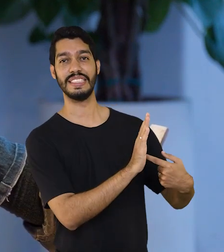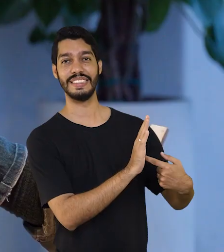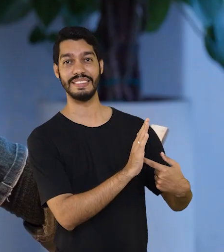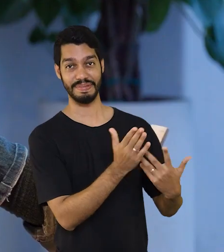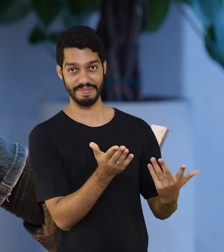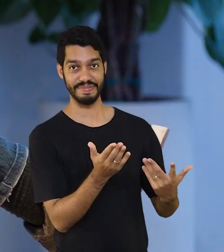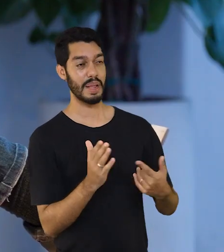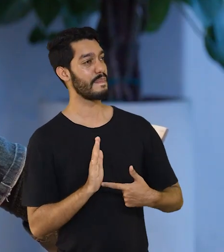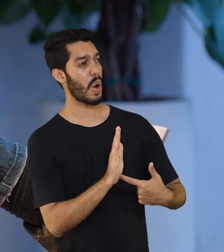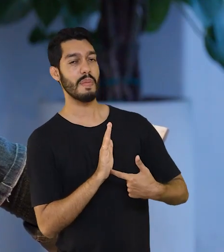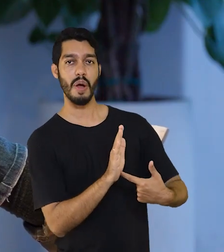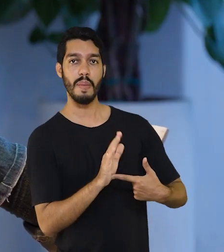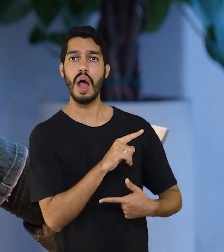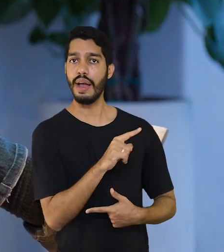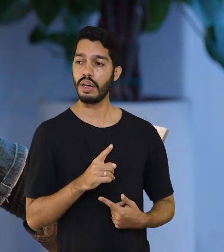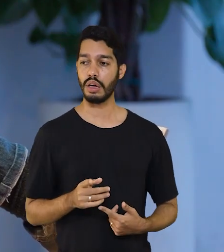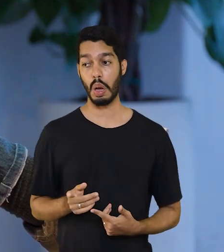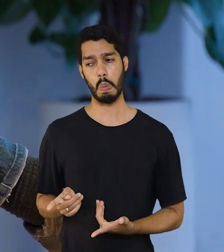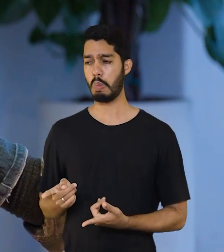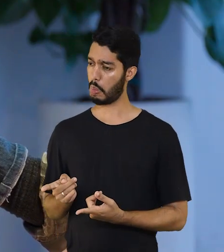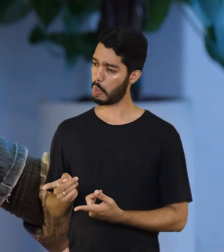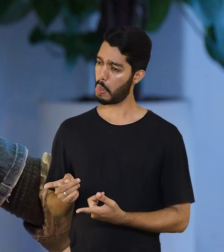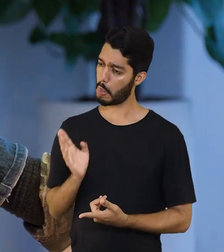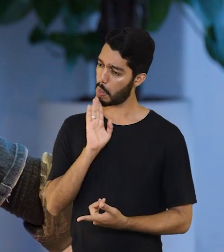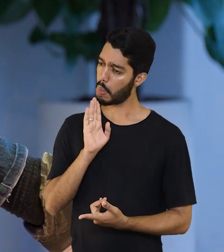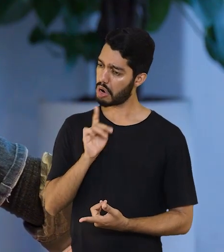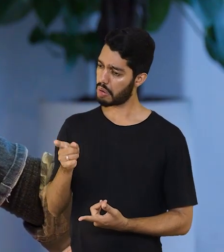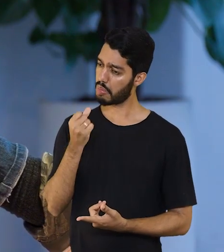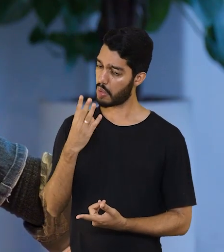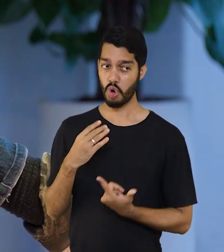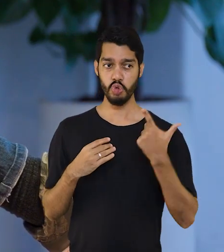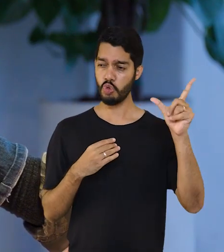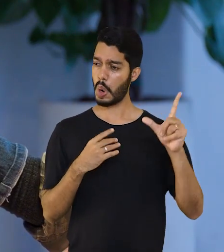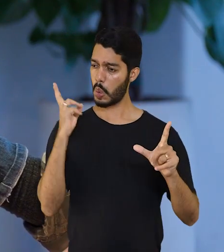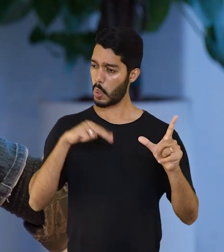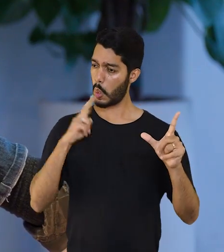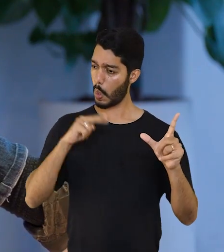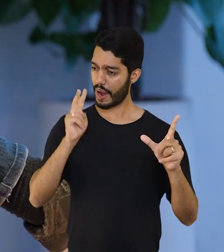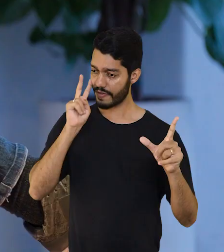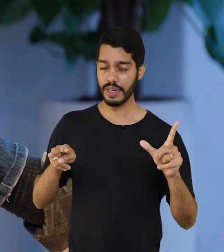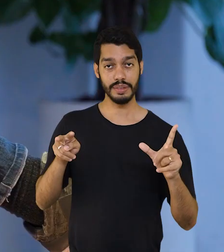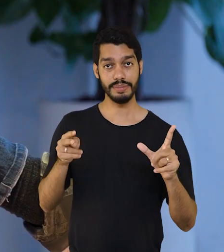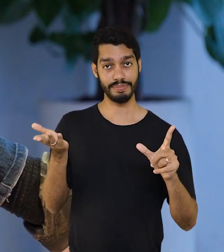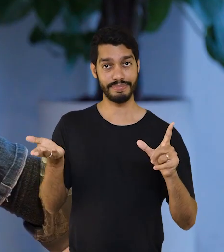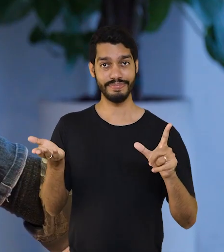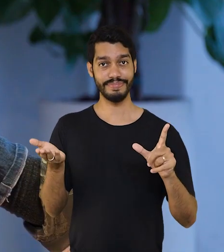aqui é maneiro, isso aqui faz sentido, isso aqui realmente é diferente de tudo que a gente já viu antes e tal.